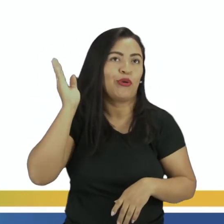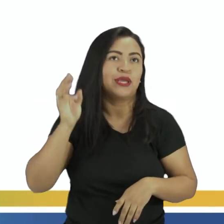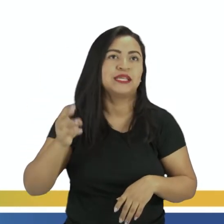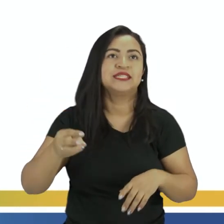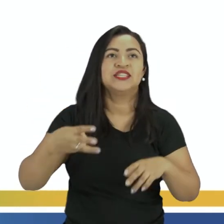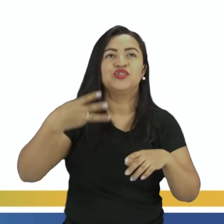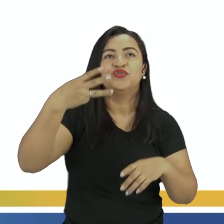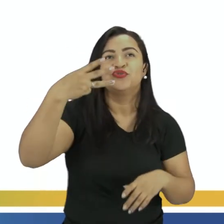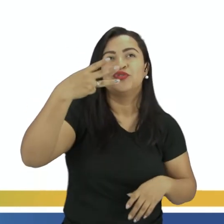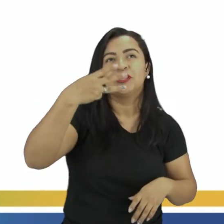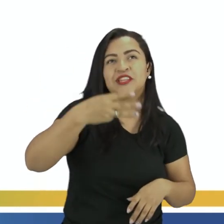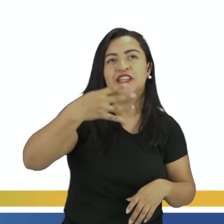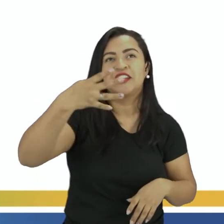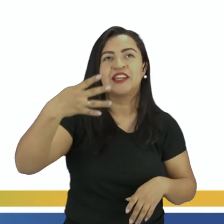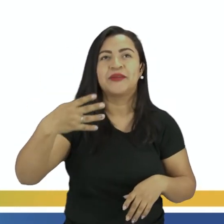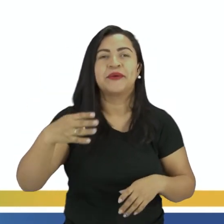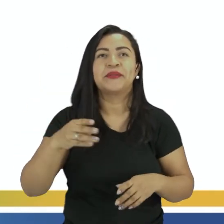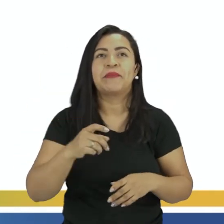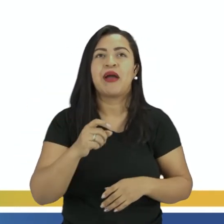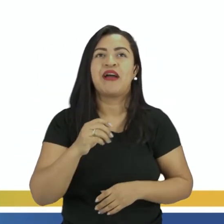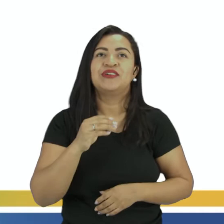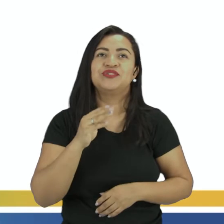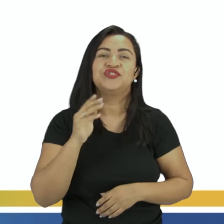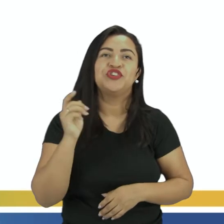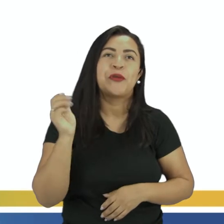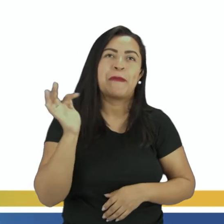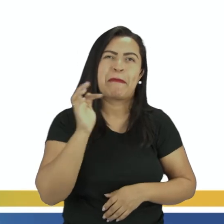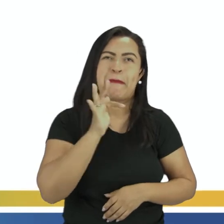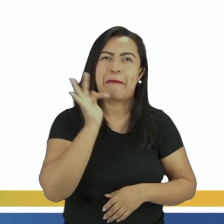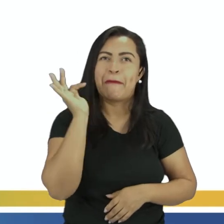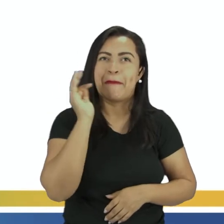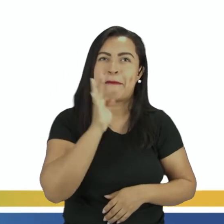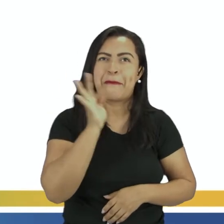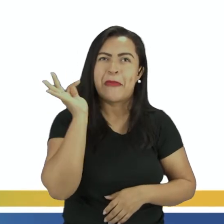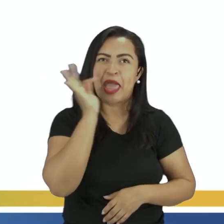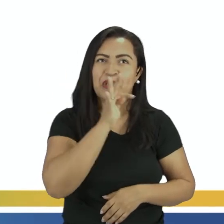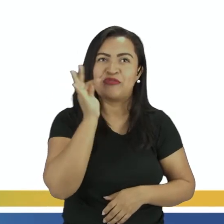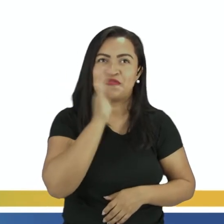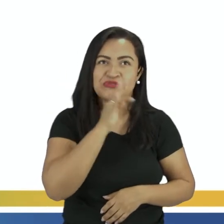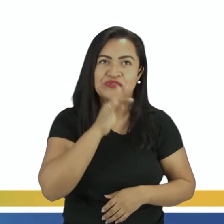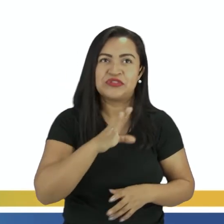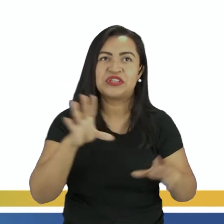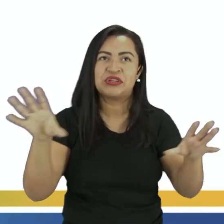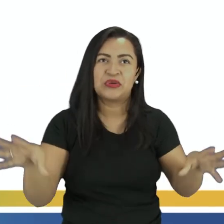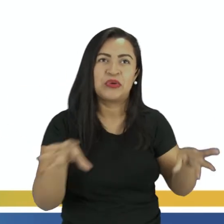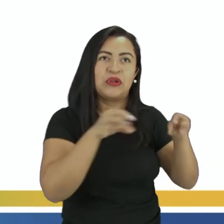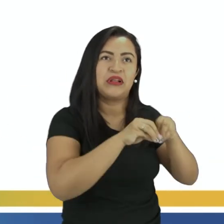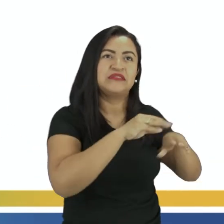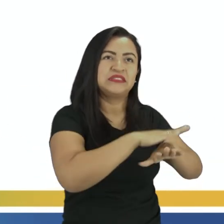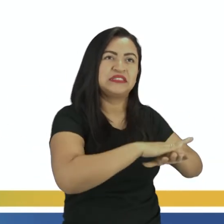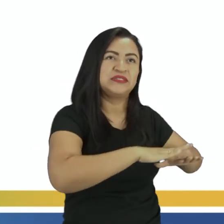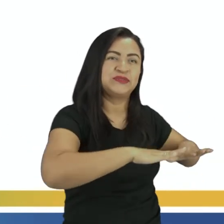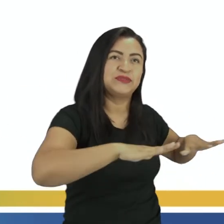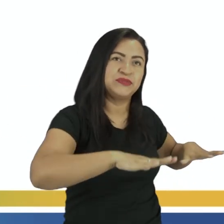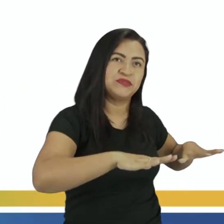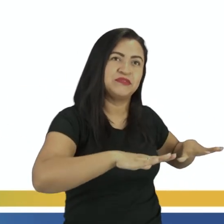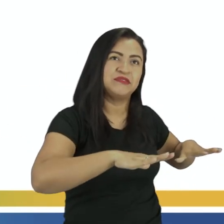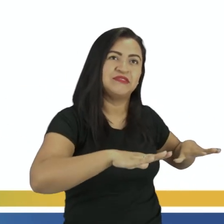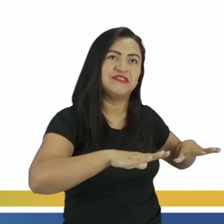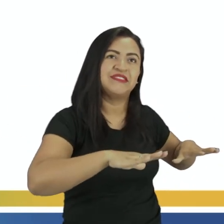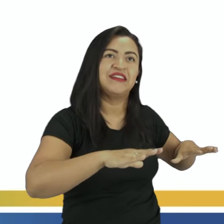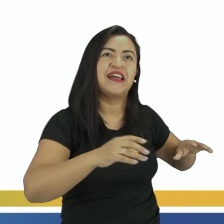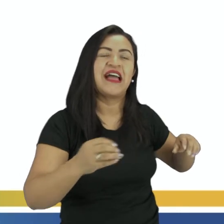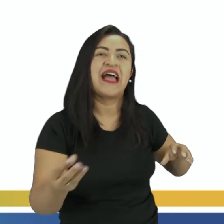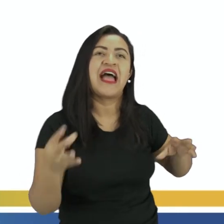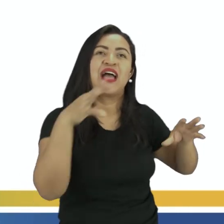mentira, coloque tudo numa forma, untada previamente, com promessas não cumpridas. Adicione a seguir